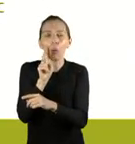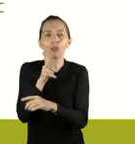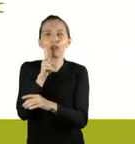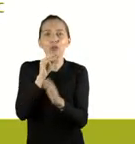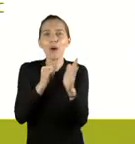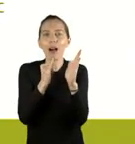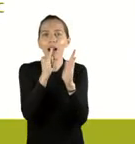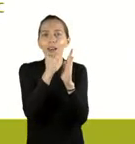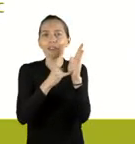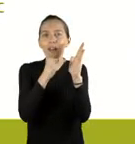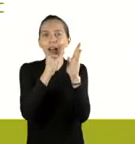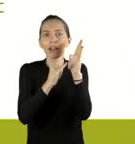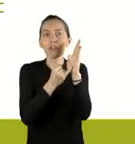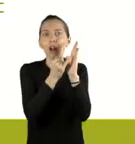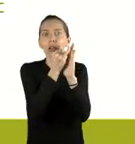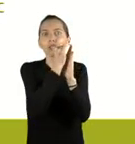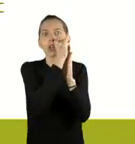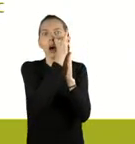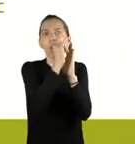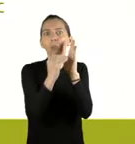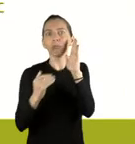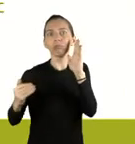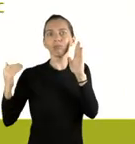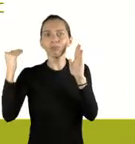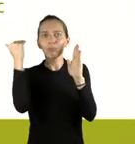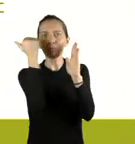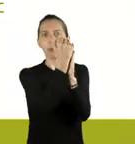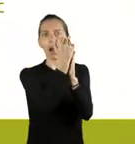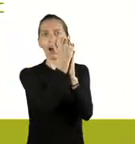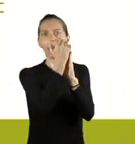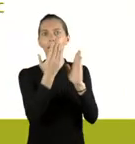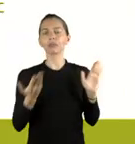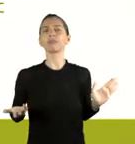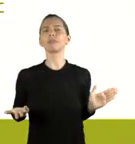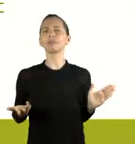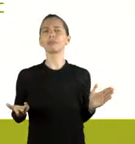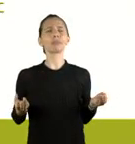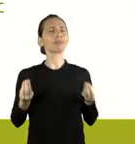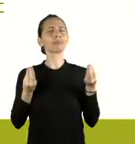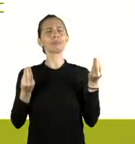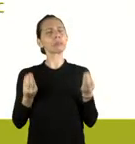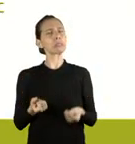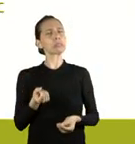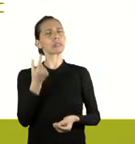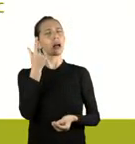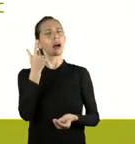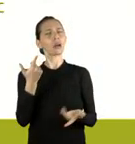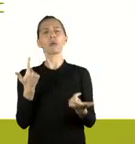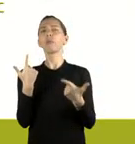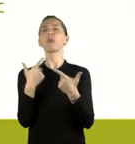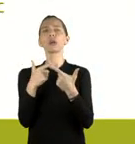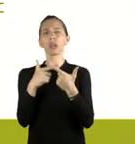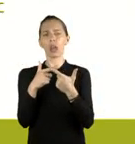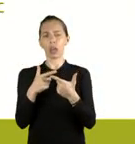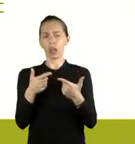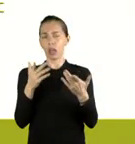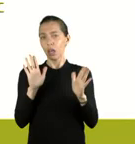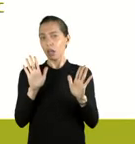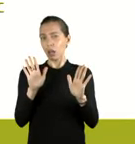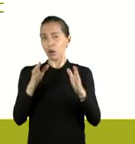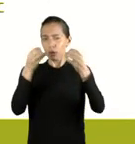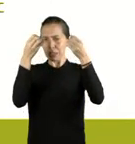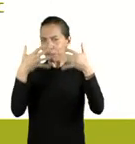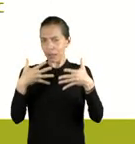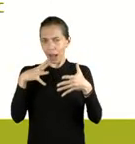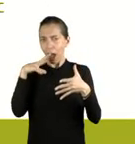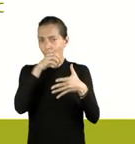do esperado. A inflação acima do esperado, deixa eu te explicar rapidamente como